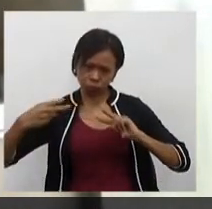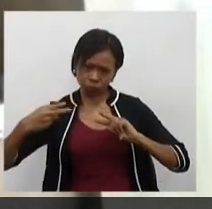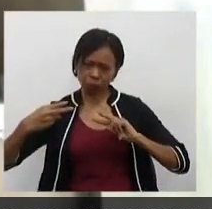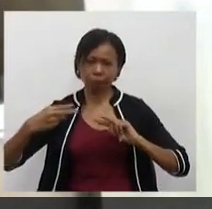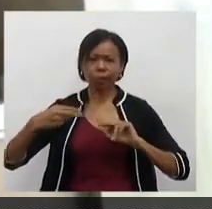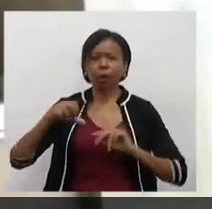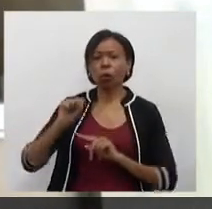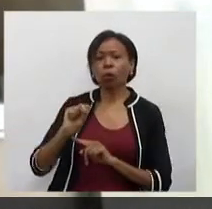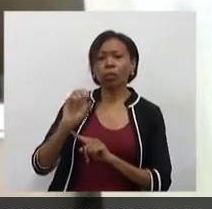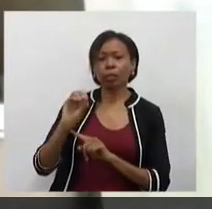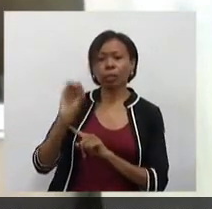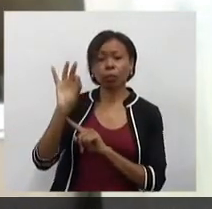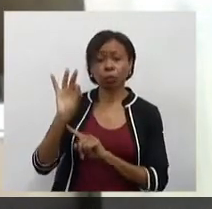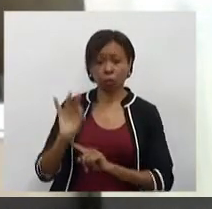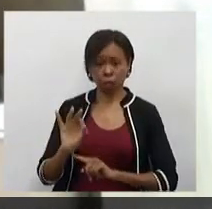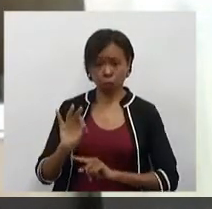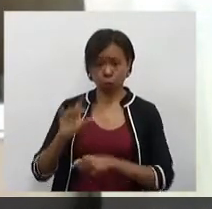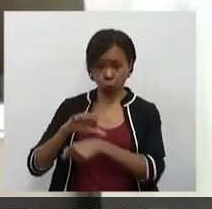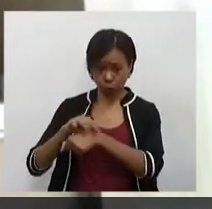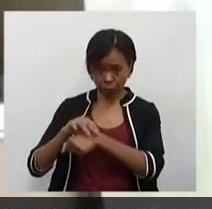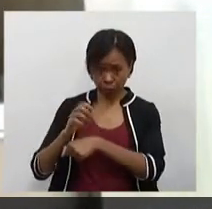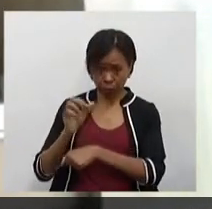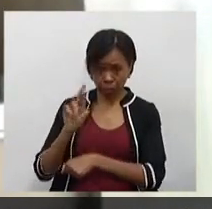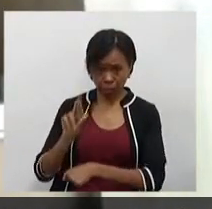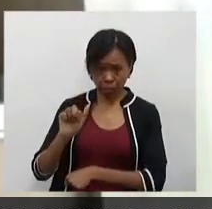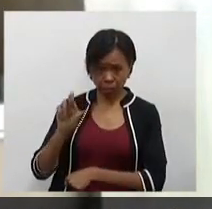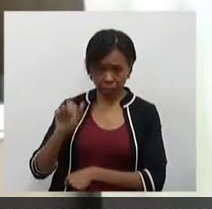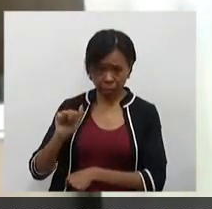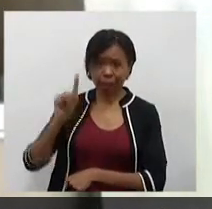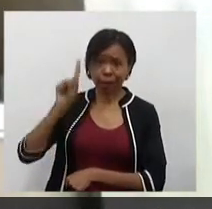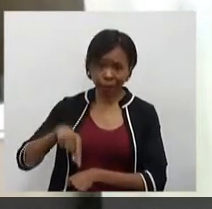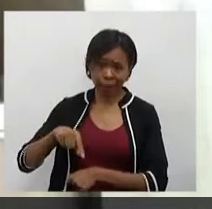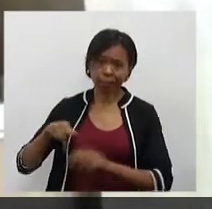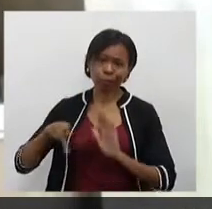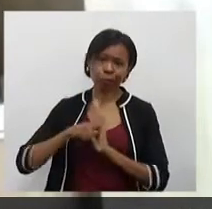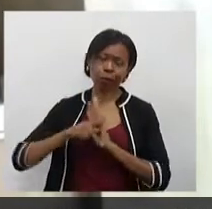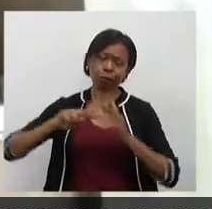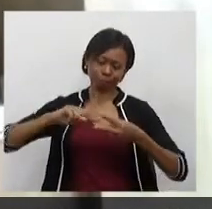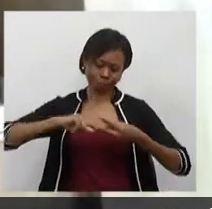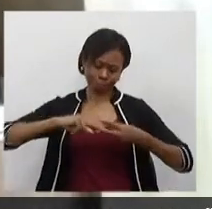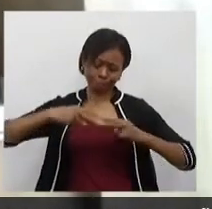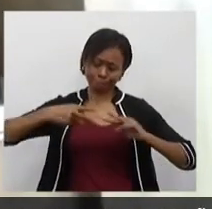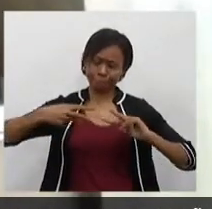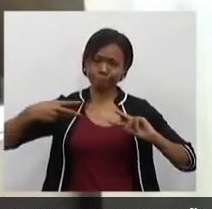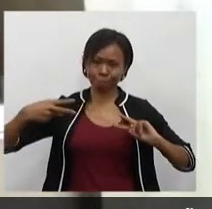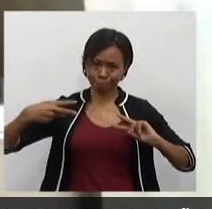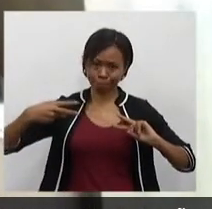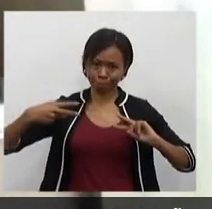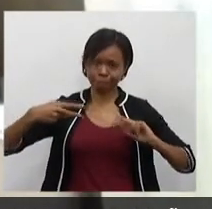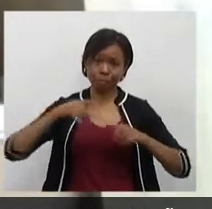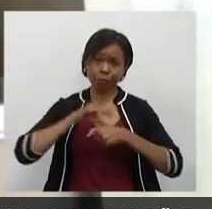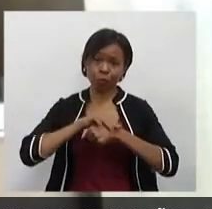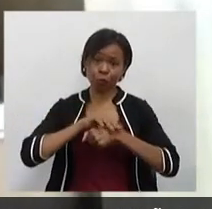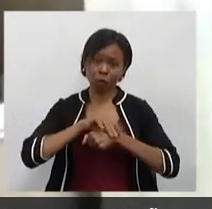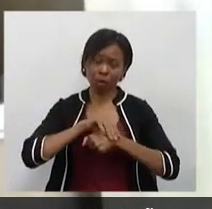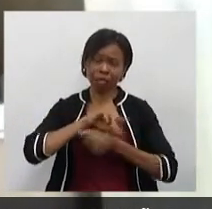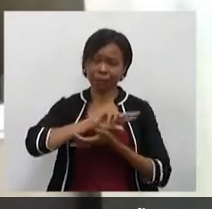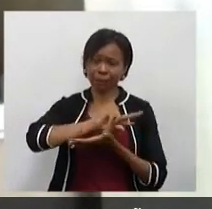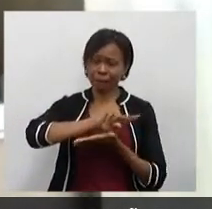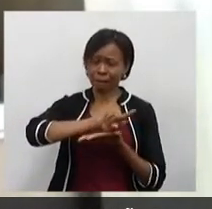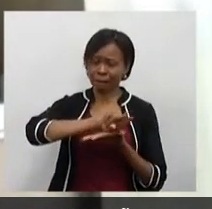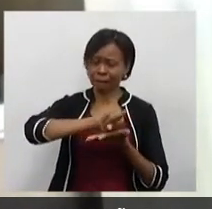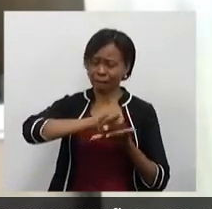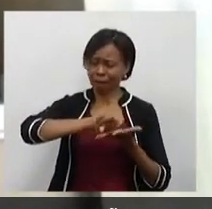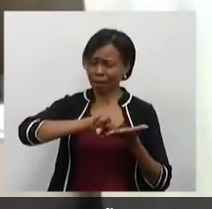são doenças genéticas, elas envolvem, são doenças em geral multissistêmicas,